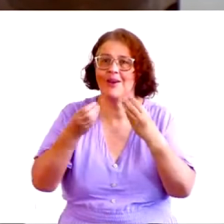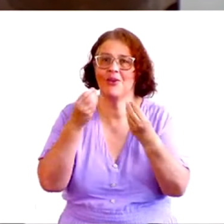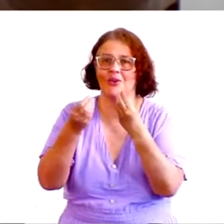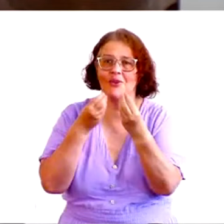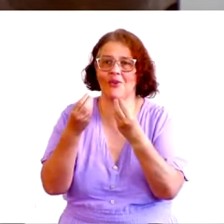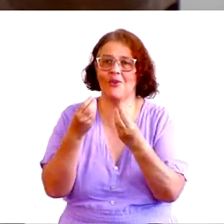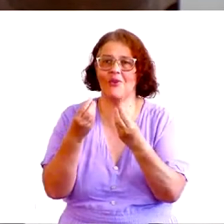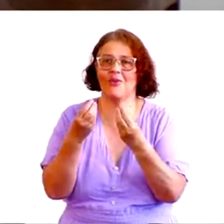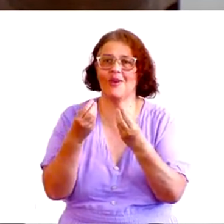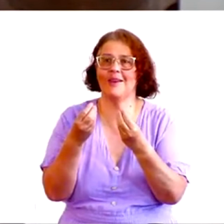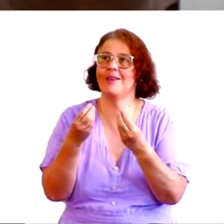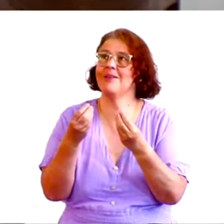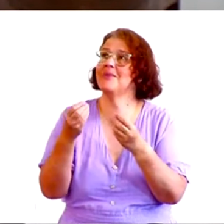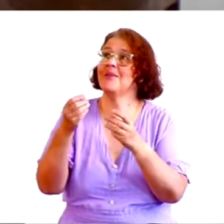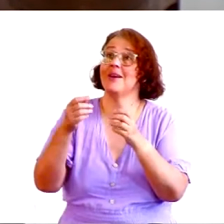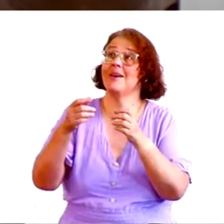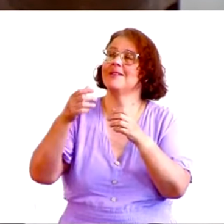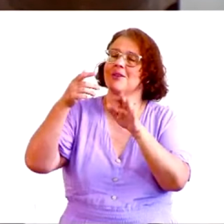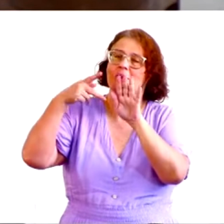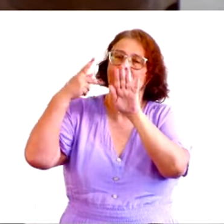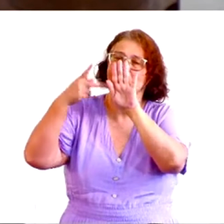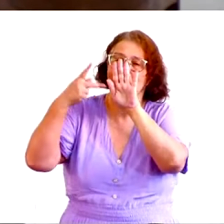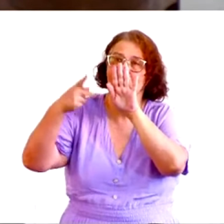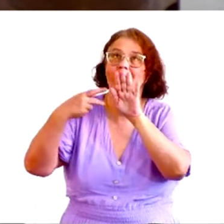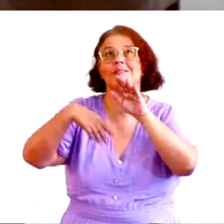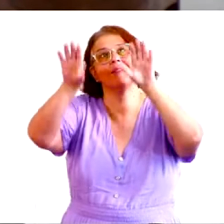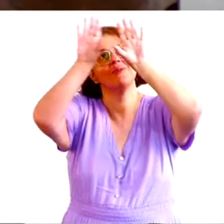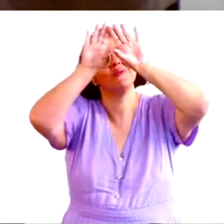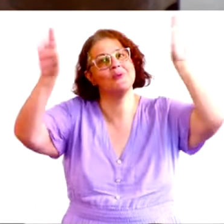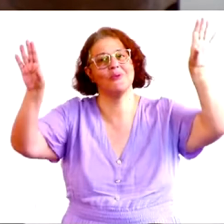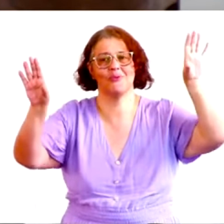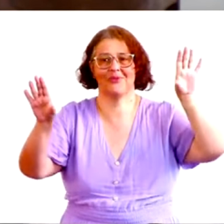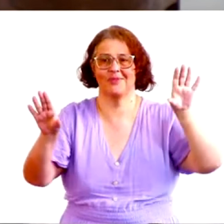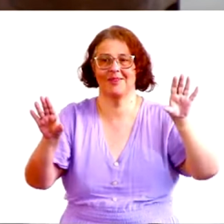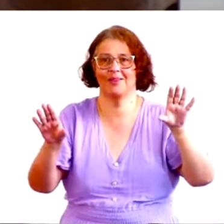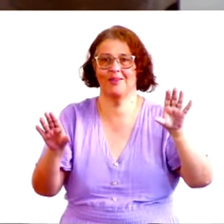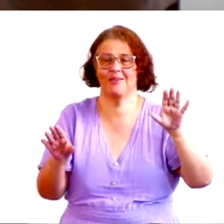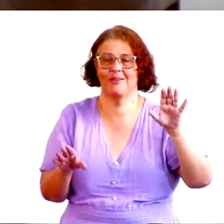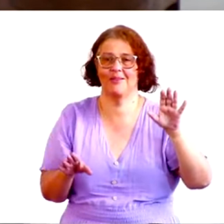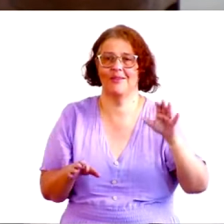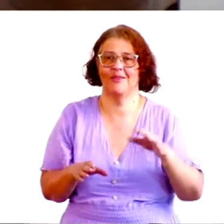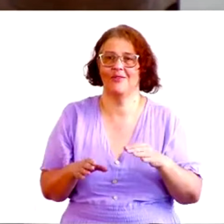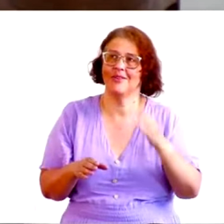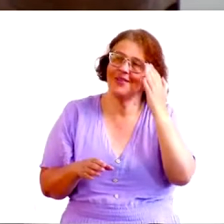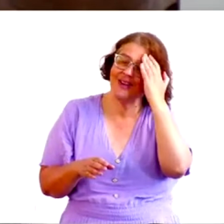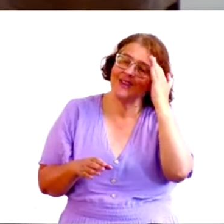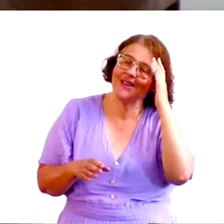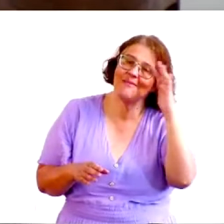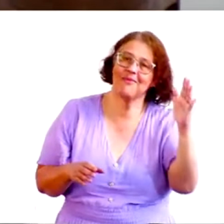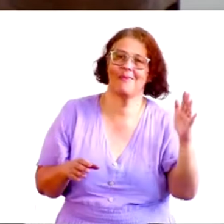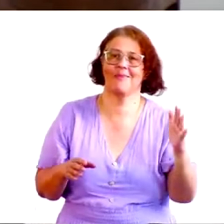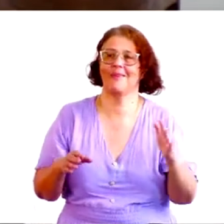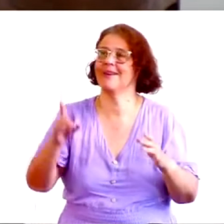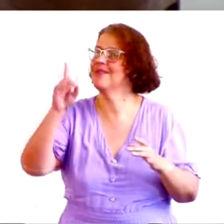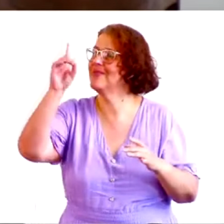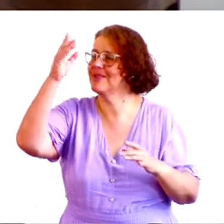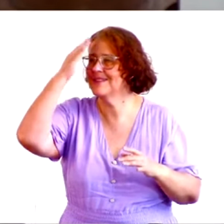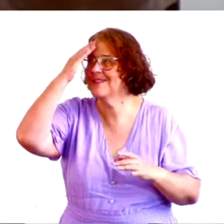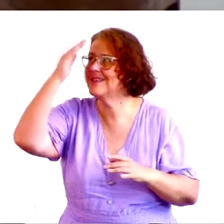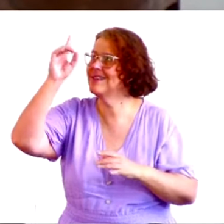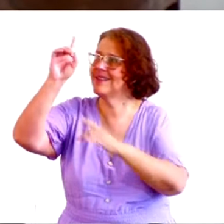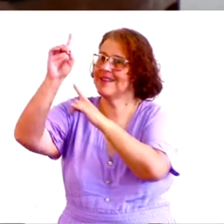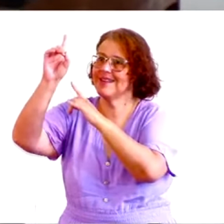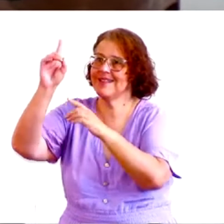aquilo que são as promessas eternas do céu seus problemas ficam menores agora se você contemplar que